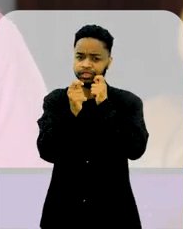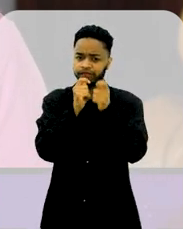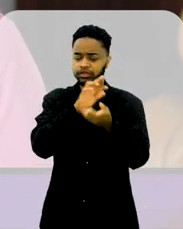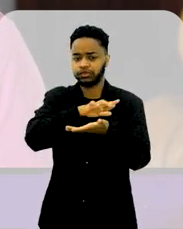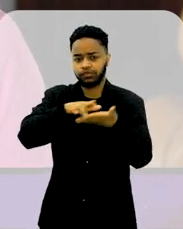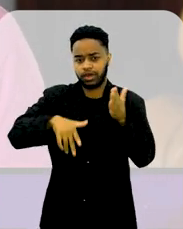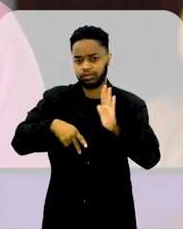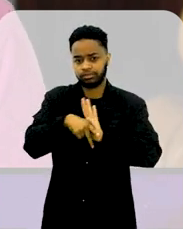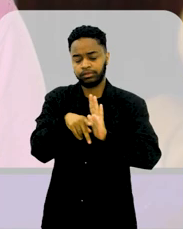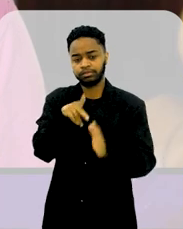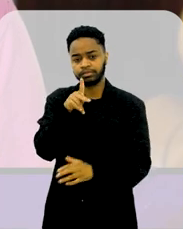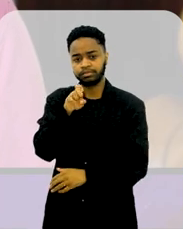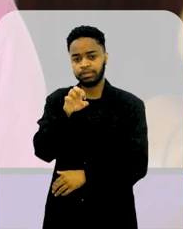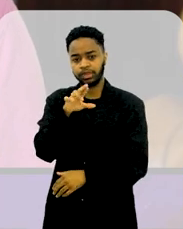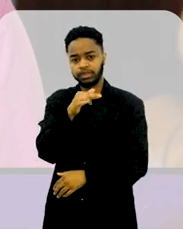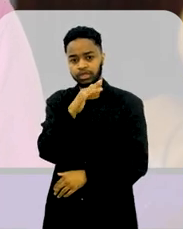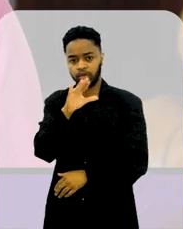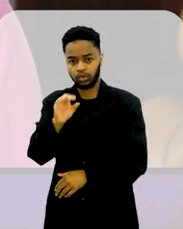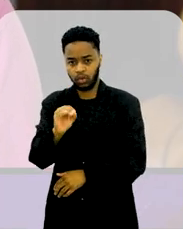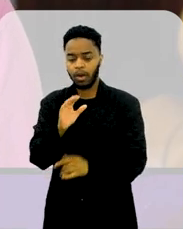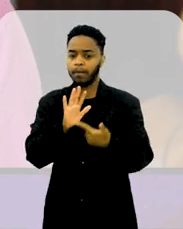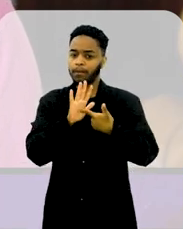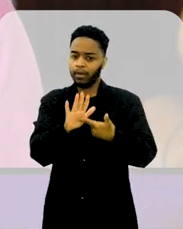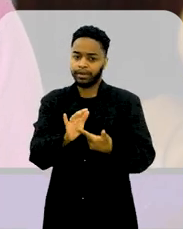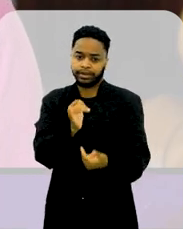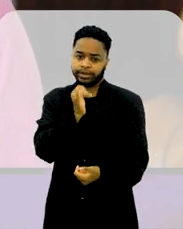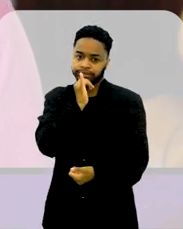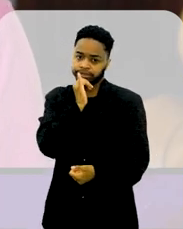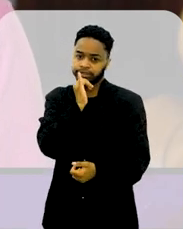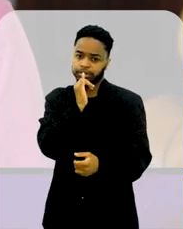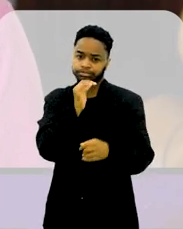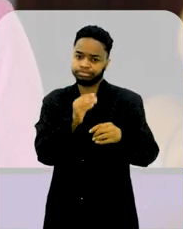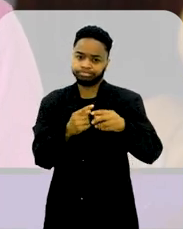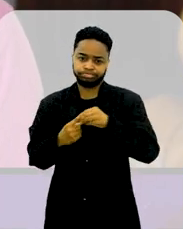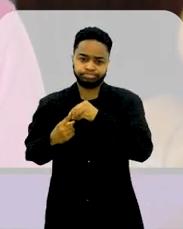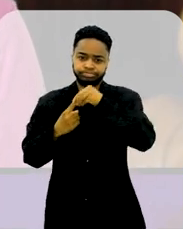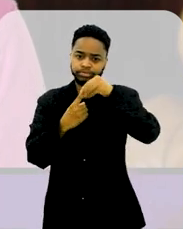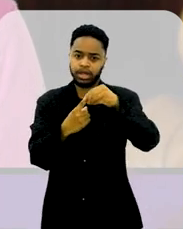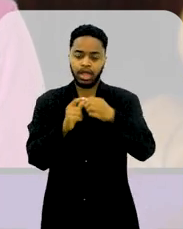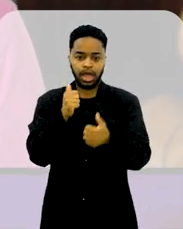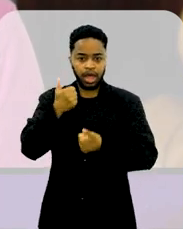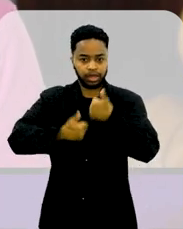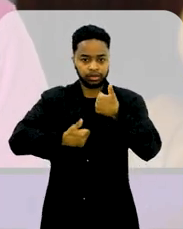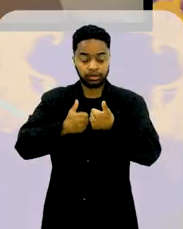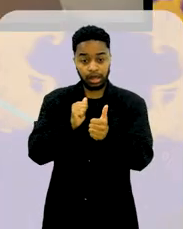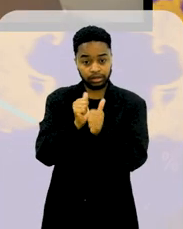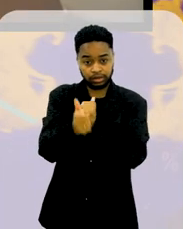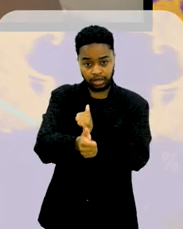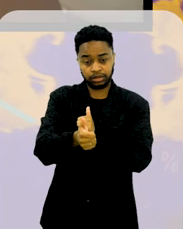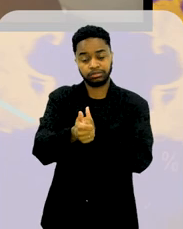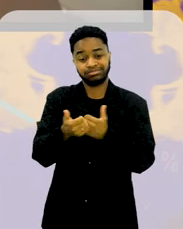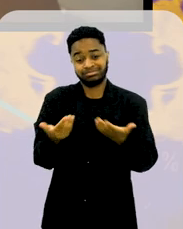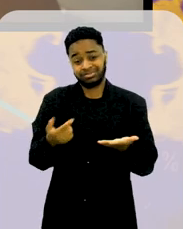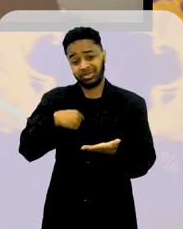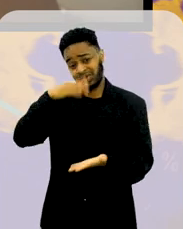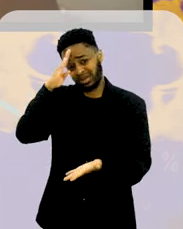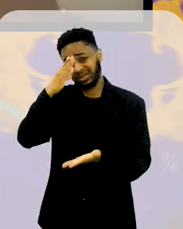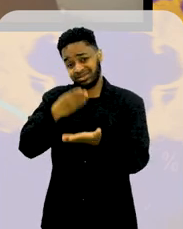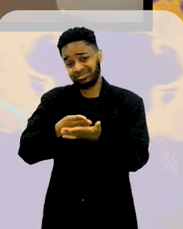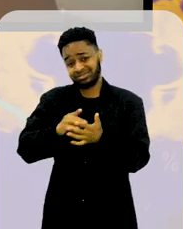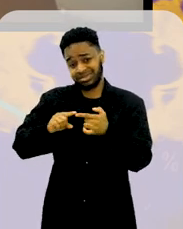entrevistas do Pedrinho né que é um exemplo de atleta do que foi do Vasco da Gama hoje presidente do Vasco eu acho que ele vai até se